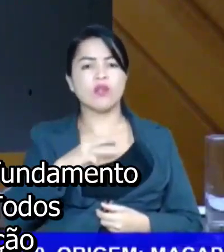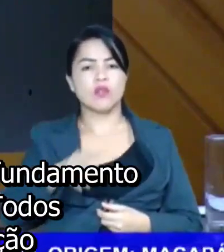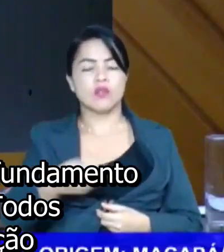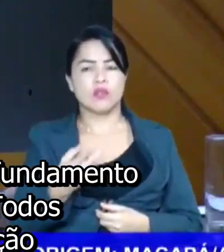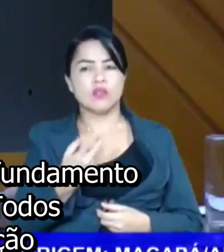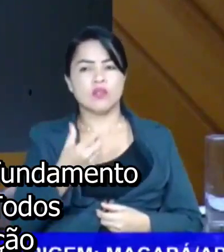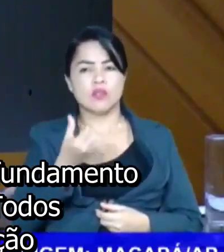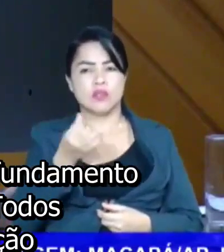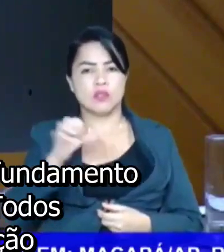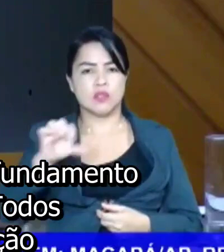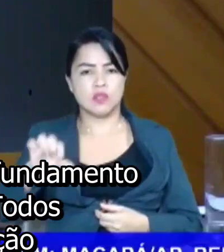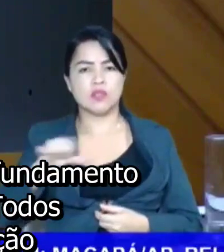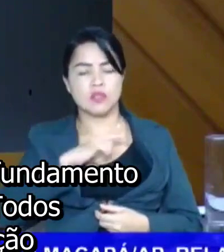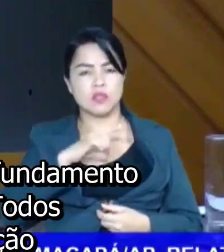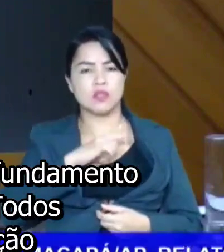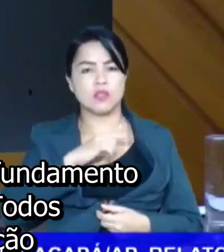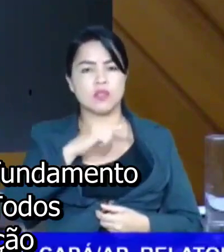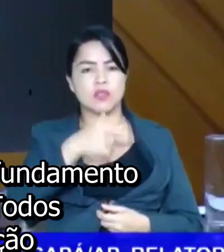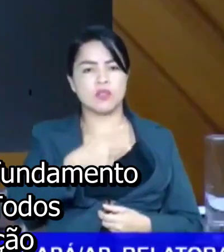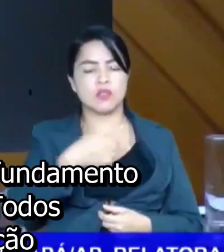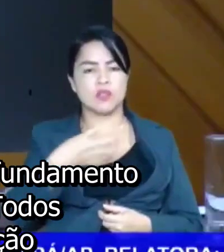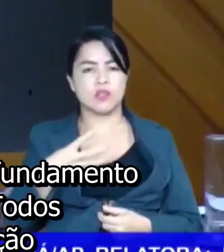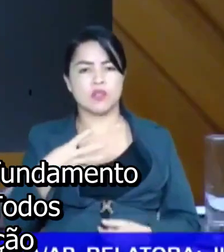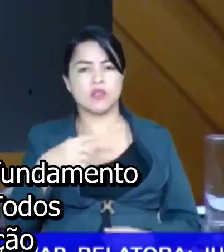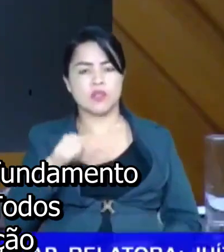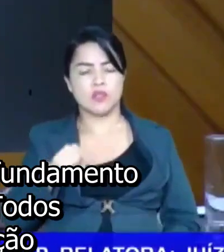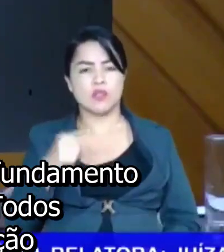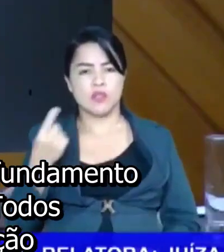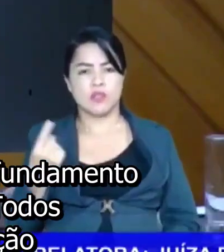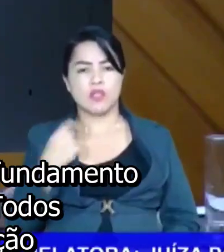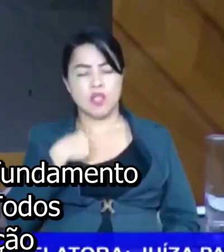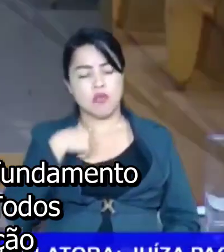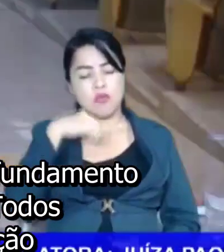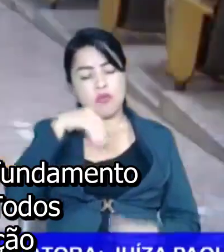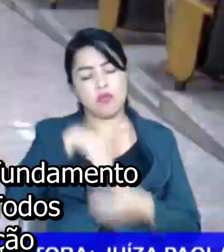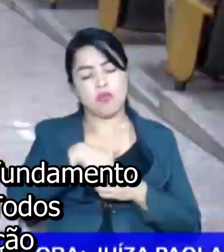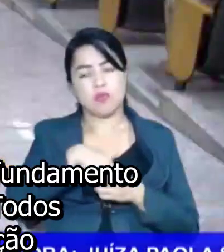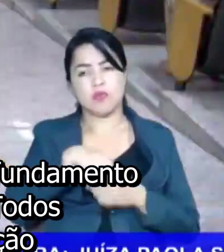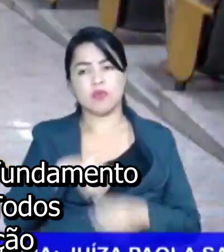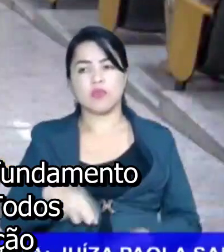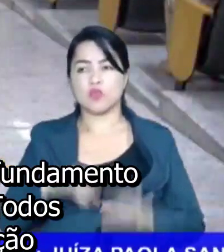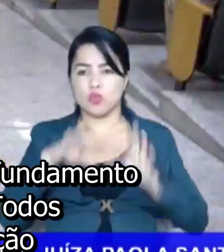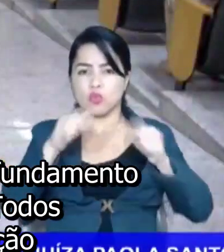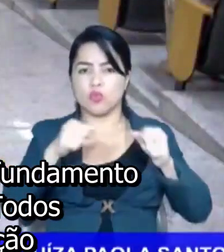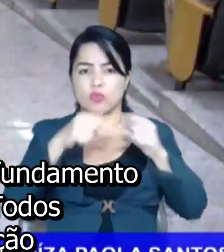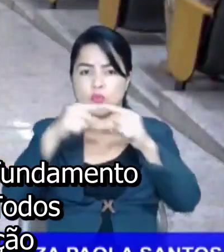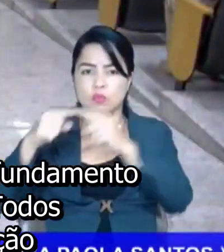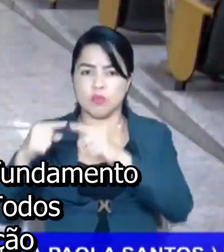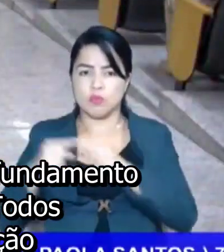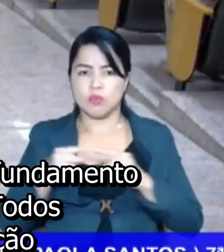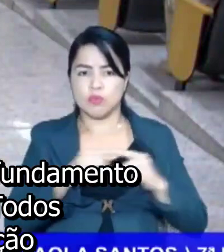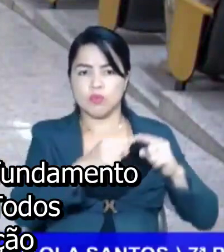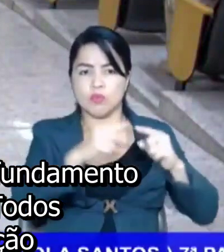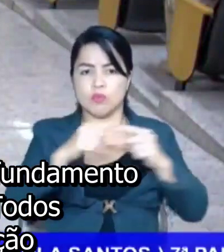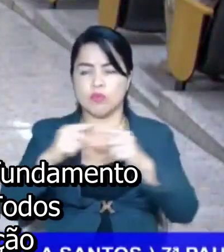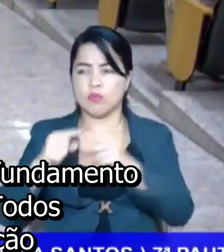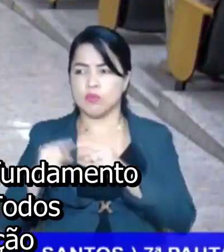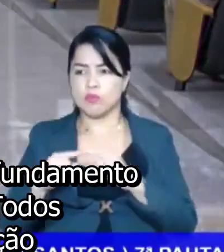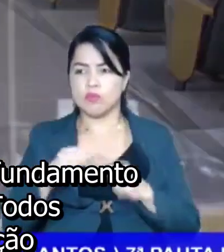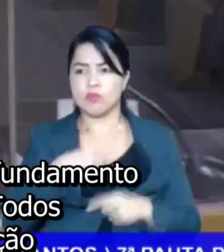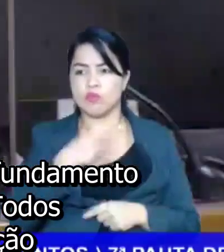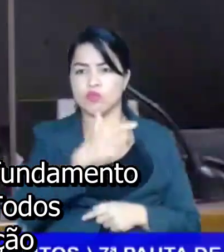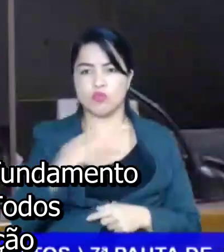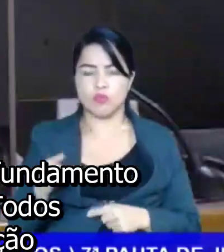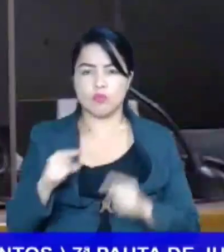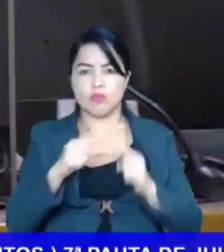23.607/2019, com fundamento no artigo 74, inciso 1. É como voto, presidente. Todos os pares estão de acordo? Não